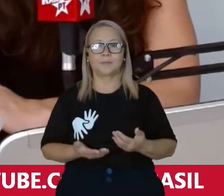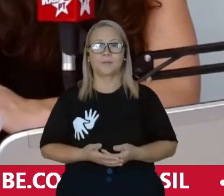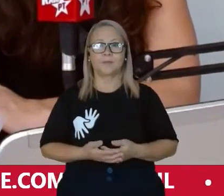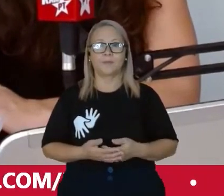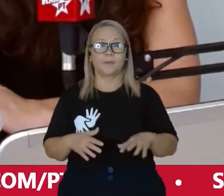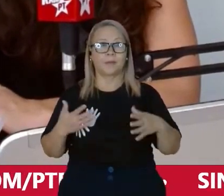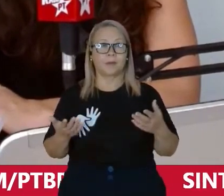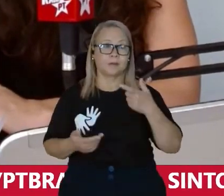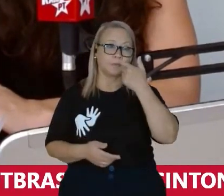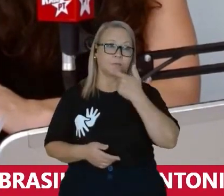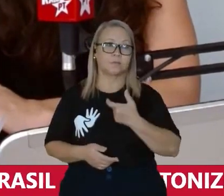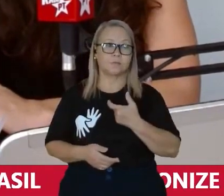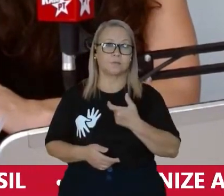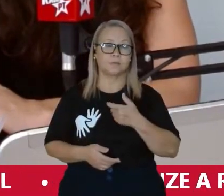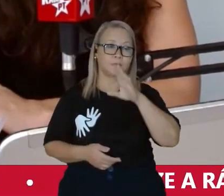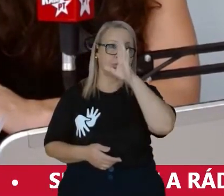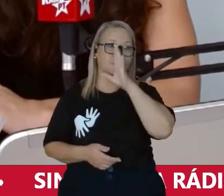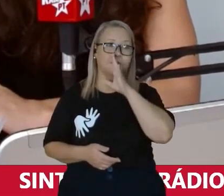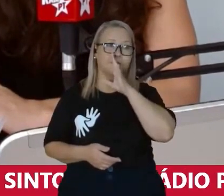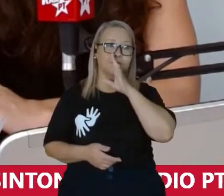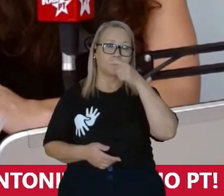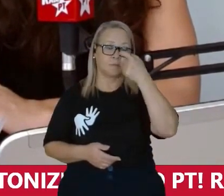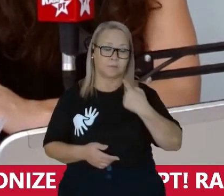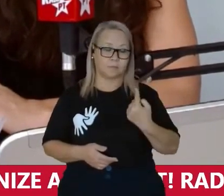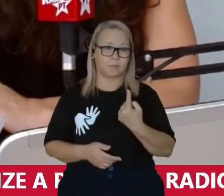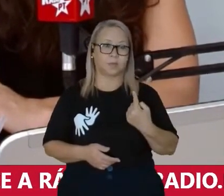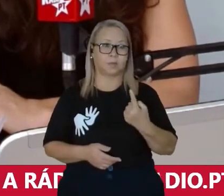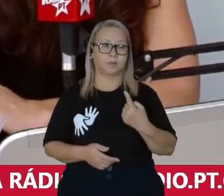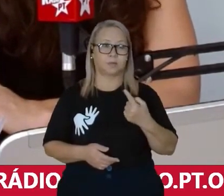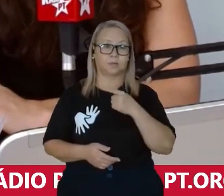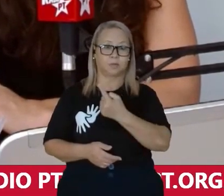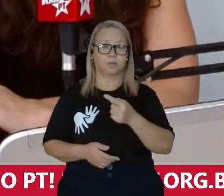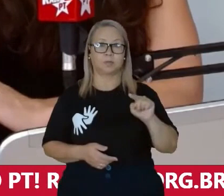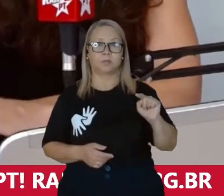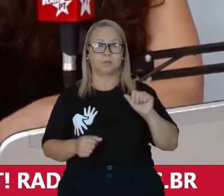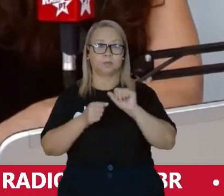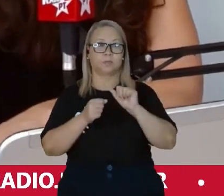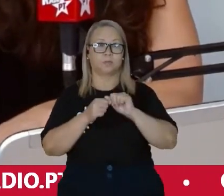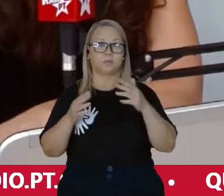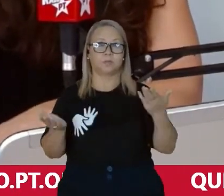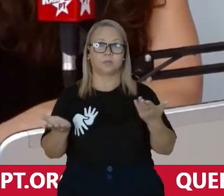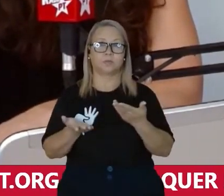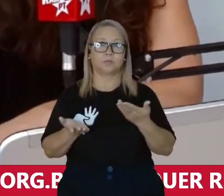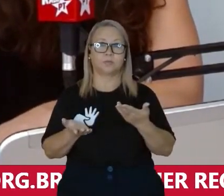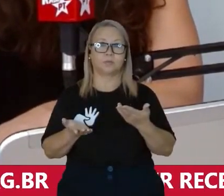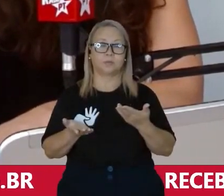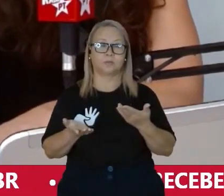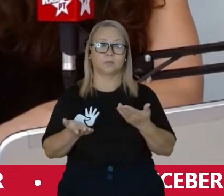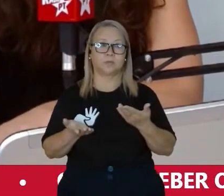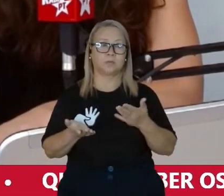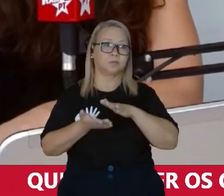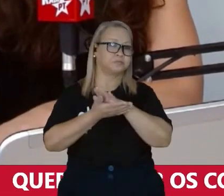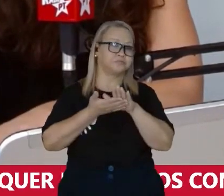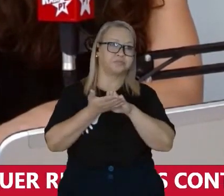Bom, eu sou, assim, o perfil sou eu sozinho, mas aquilo que eu estou fazendo hoje em dia, de longe, nem